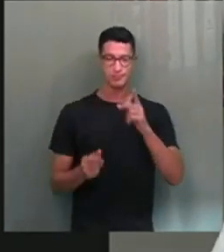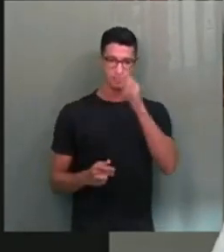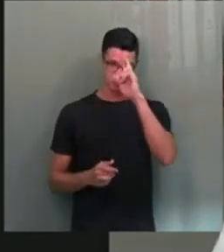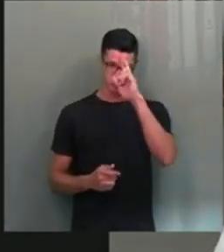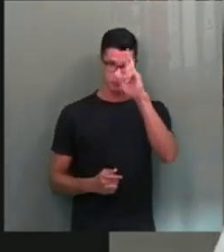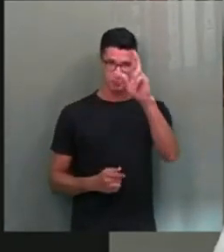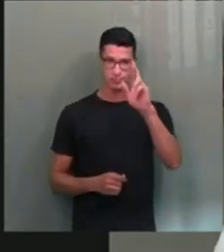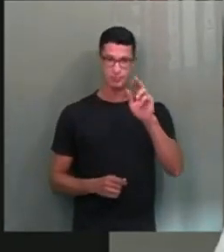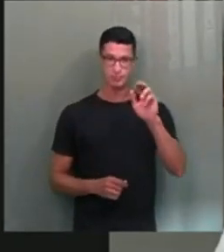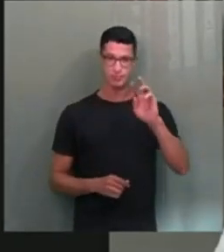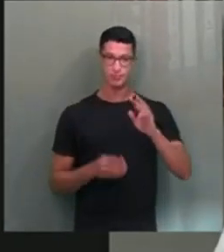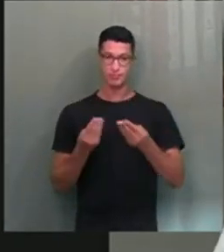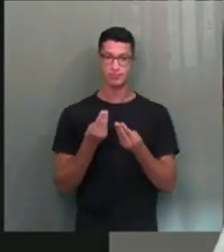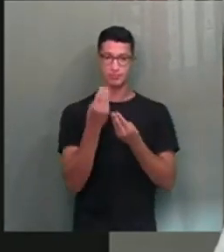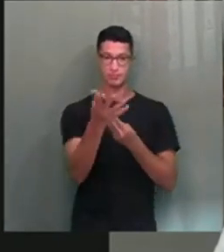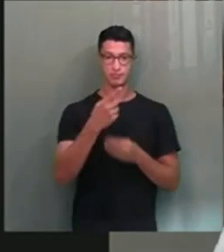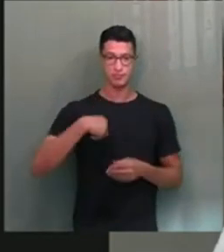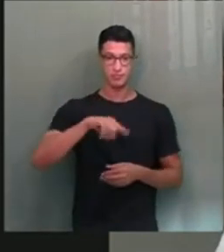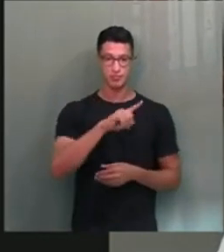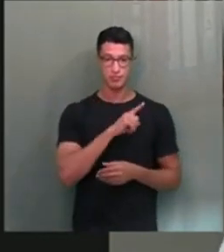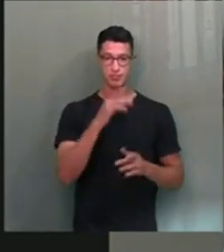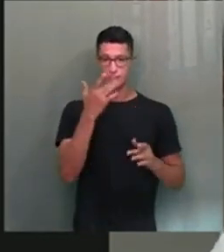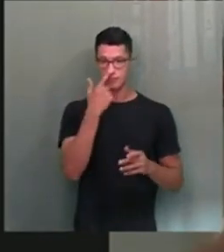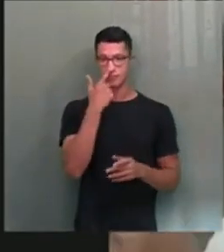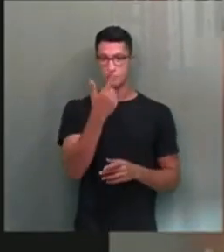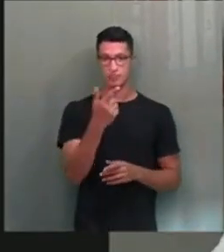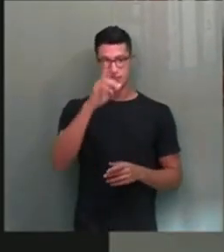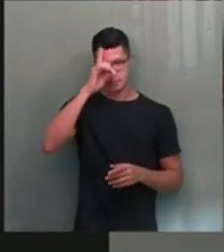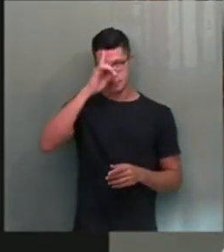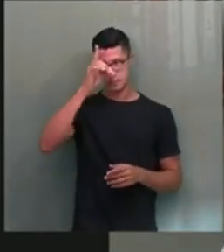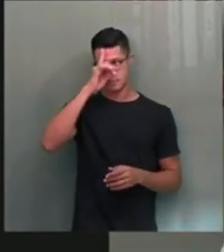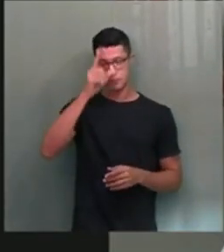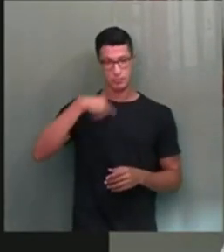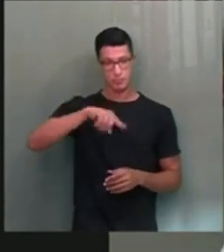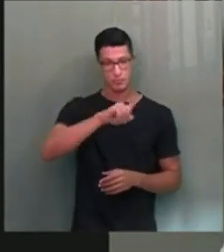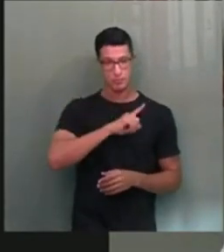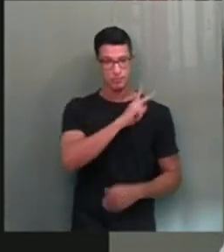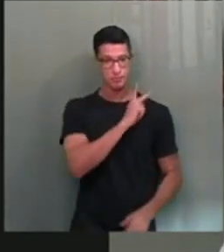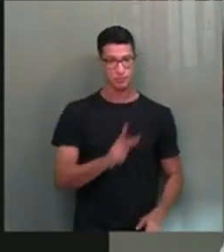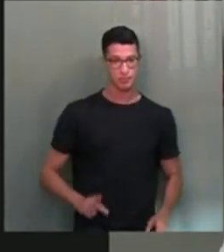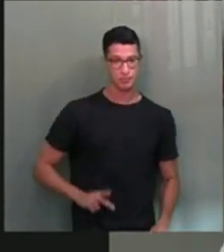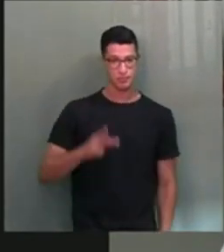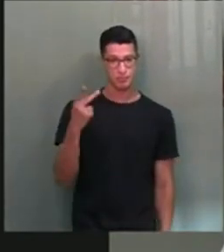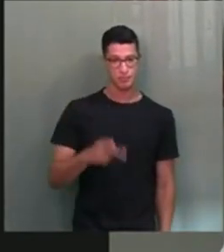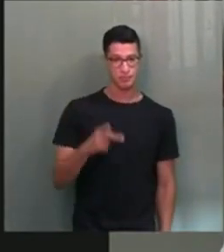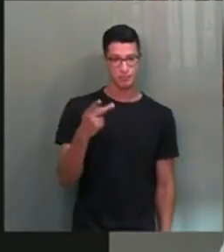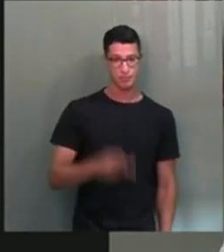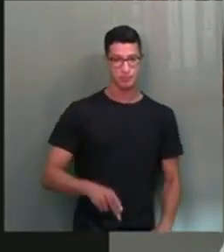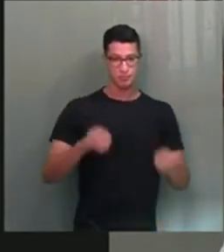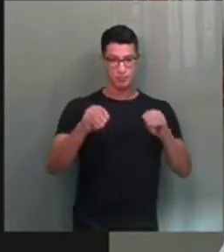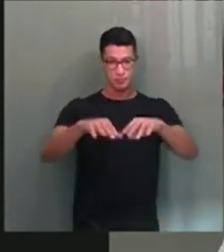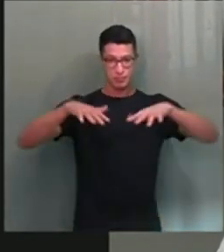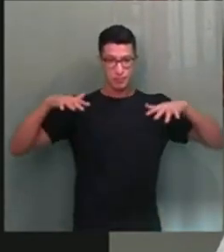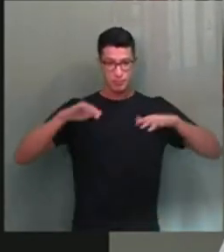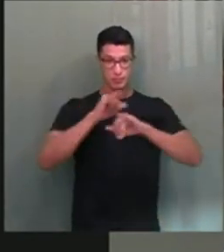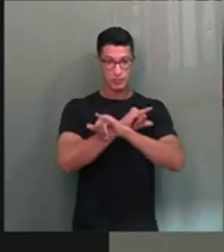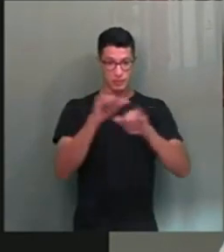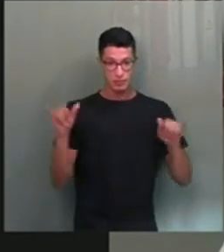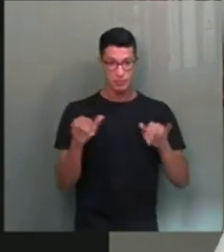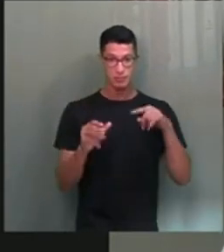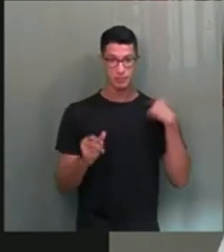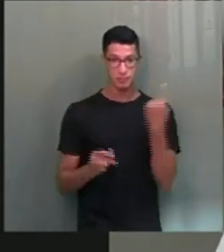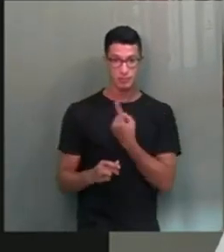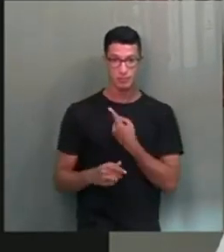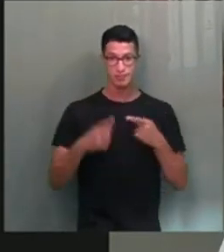senhores, transmite as nossas atividades todos os dias, como o nosso presidente aí dessa sessão falou.